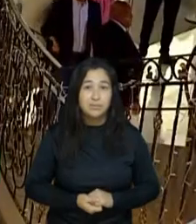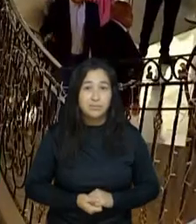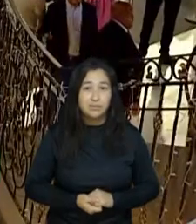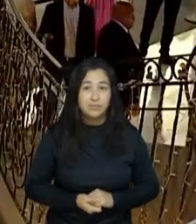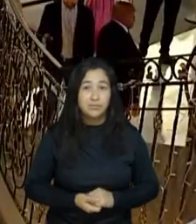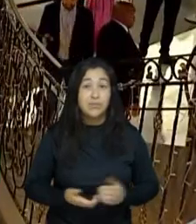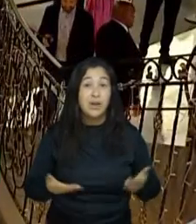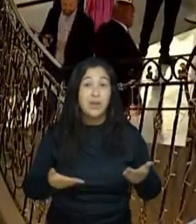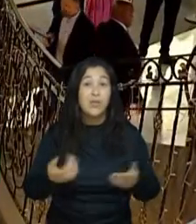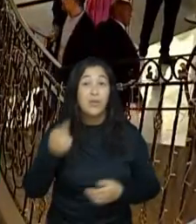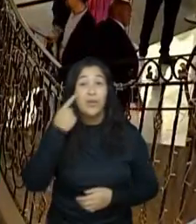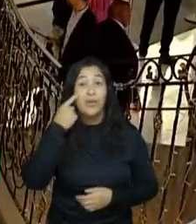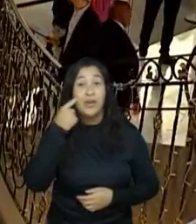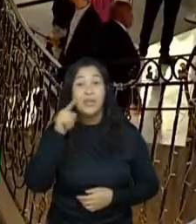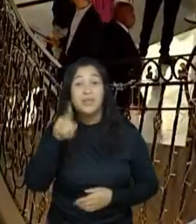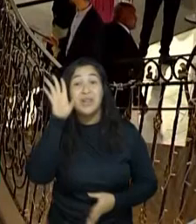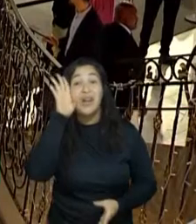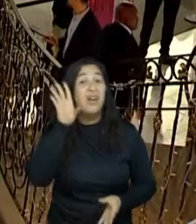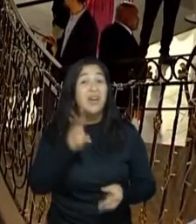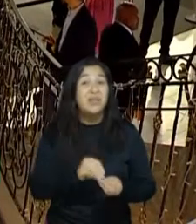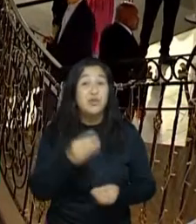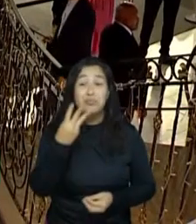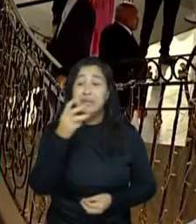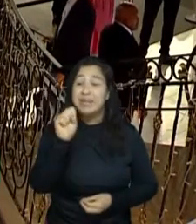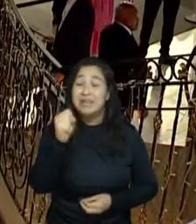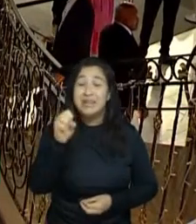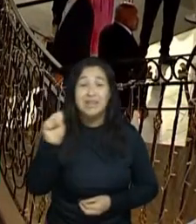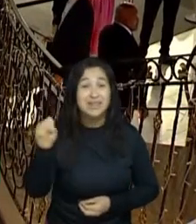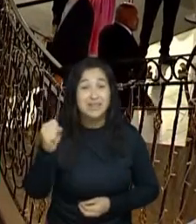quero ver o Rafael resumir o restante em 30 segundos.